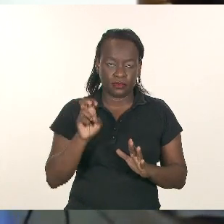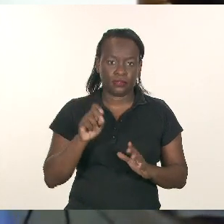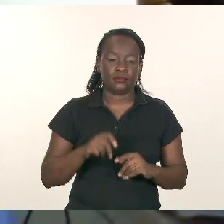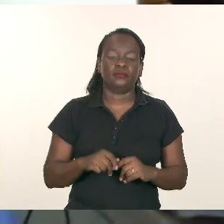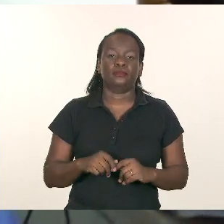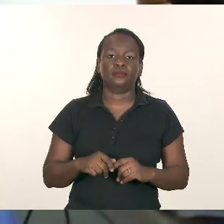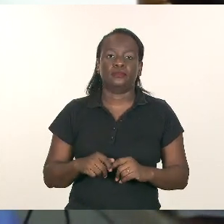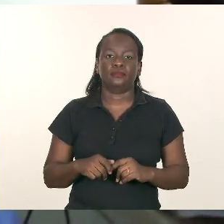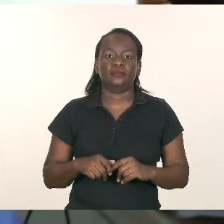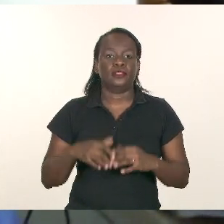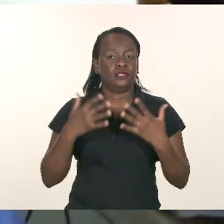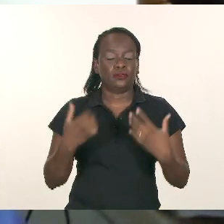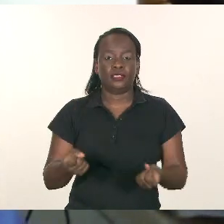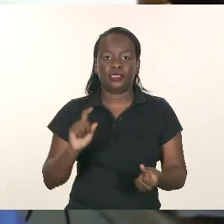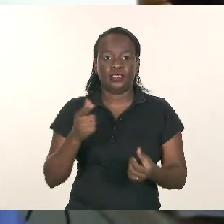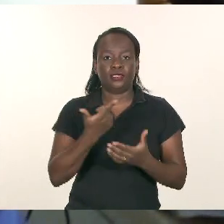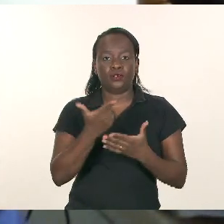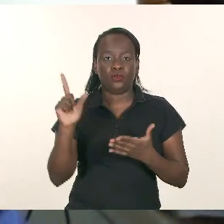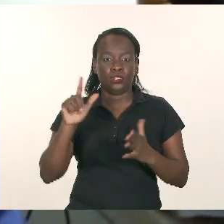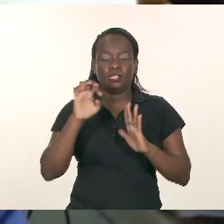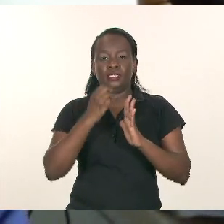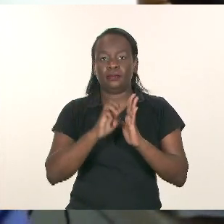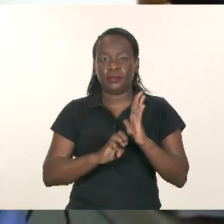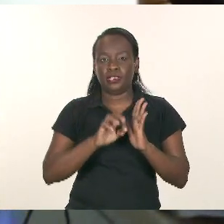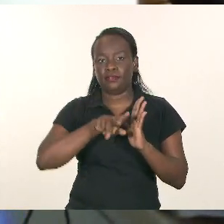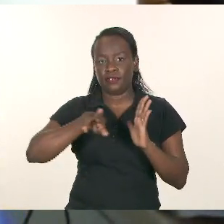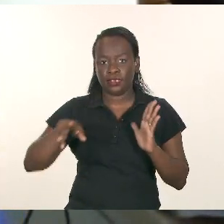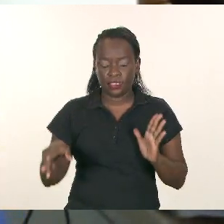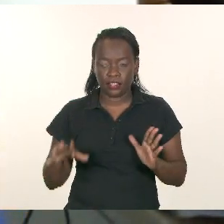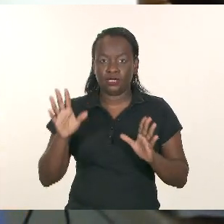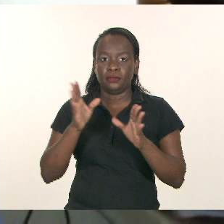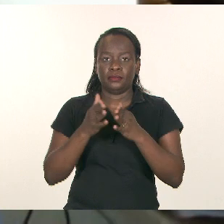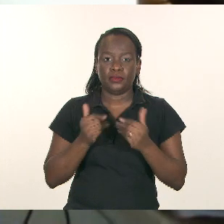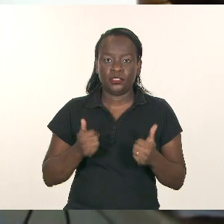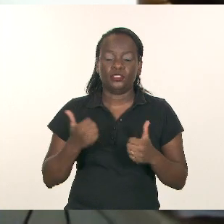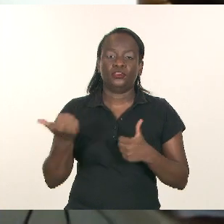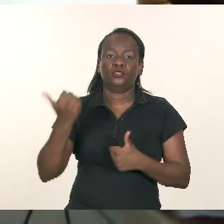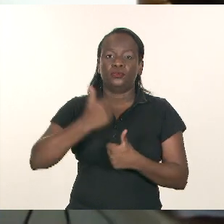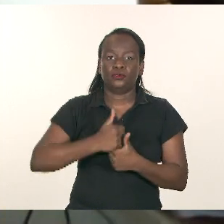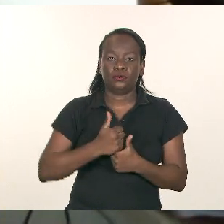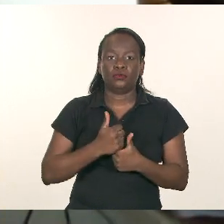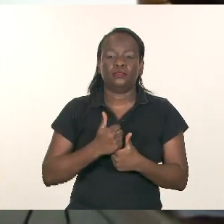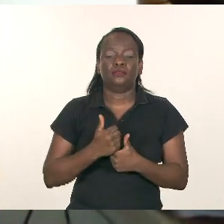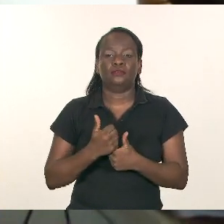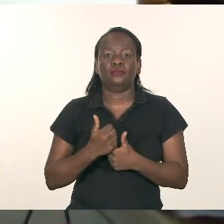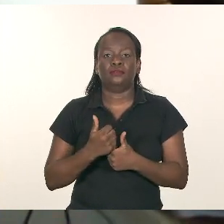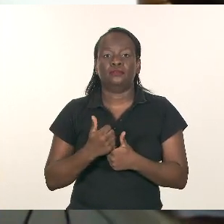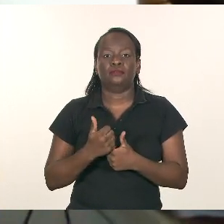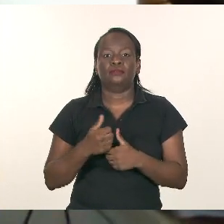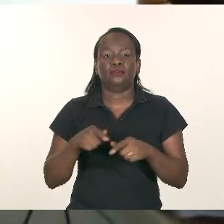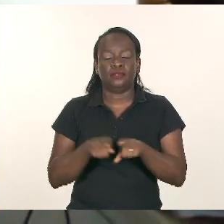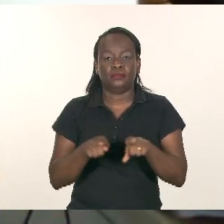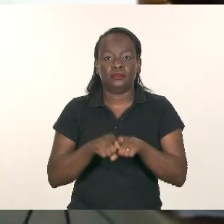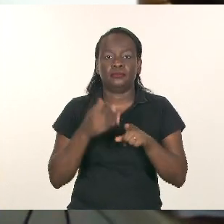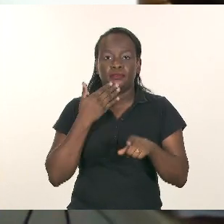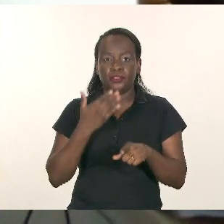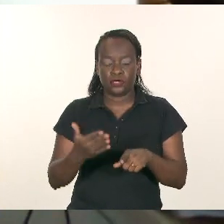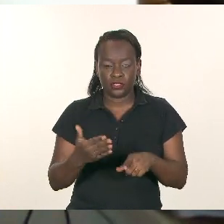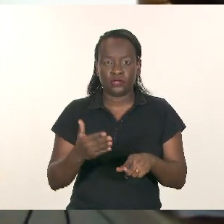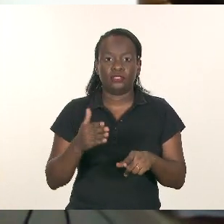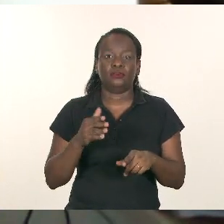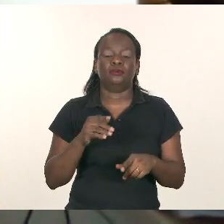15. Contrário às demais emendas, concluindo por substitutivo e solicitando a